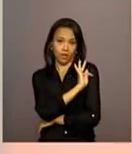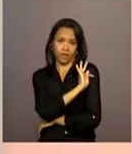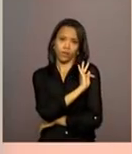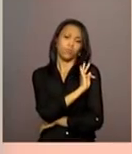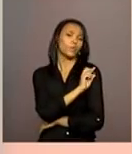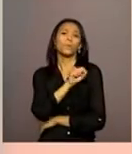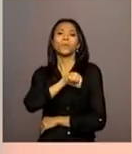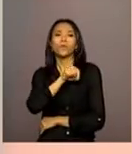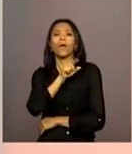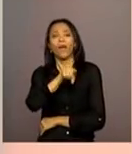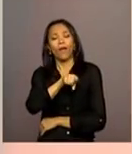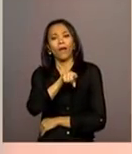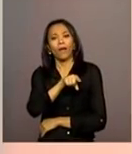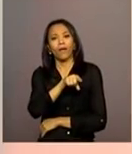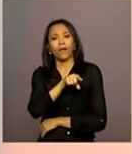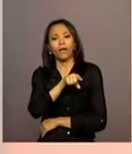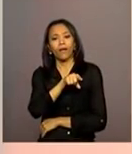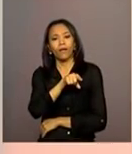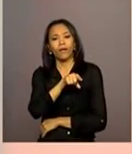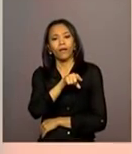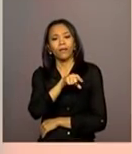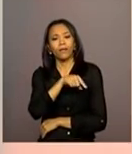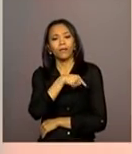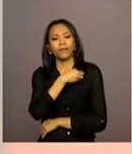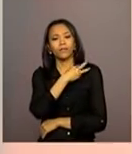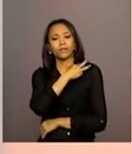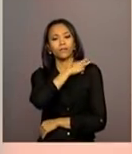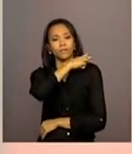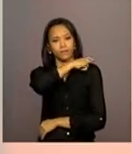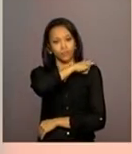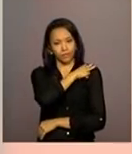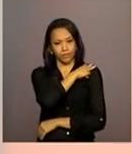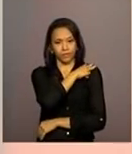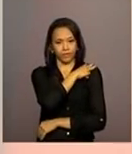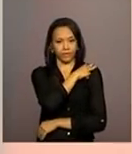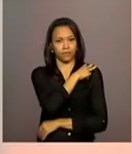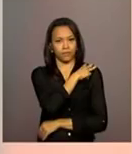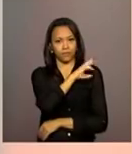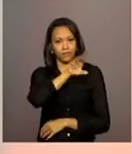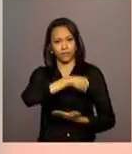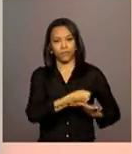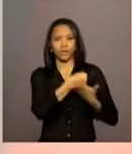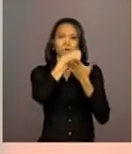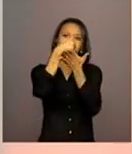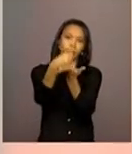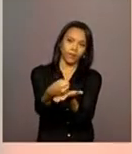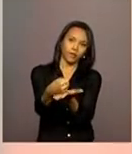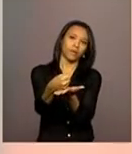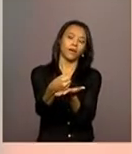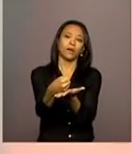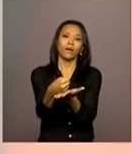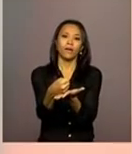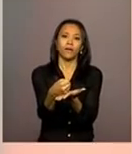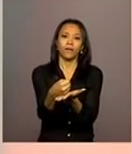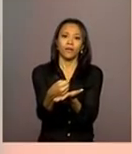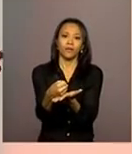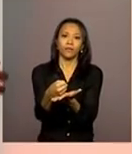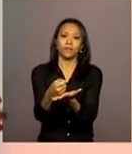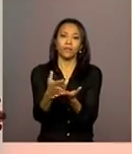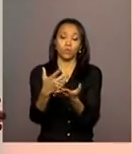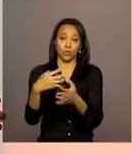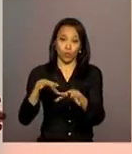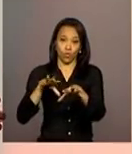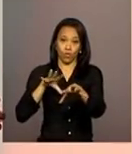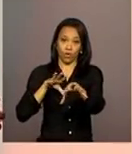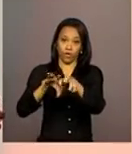ofertar os serviços ah do técnico de nível médio É apoiar né a equipe de nível superior